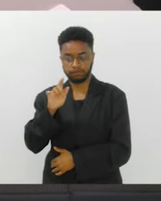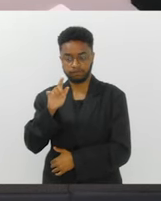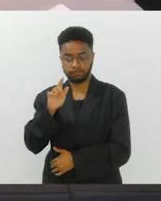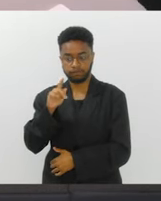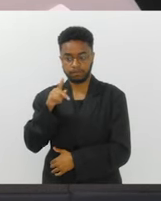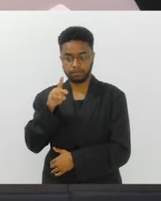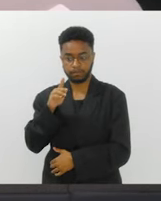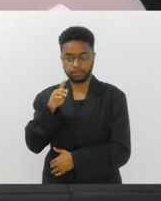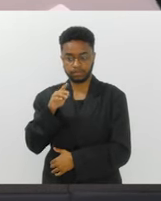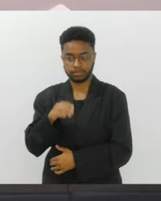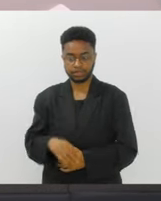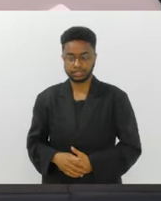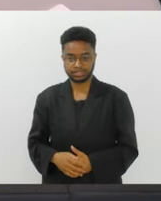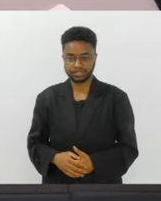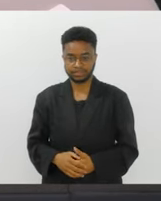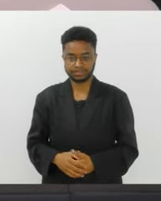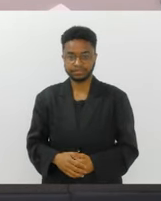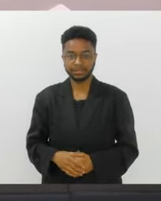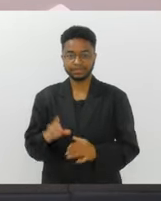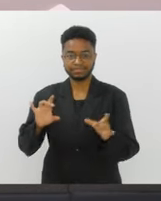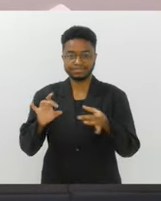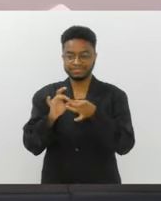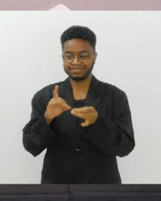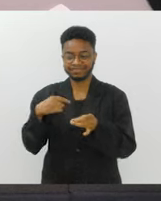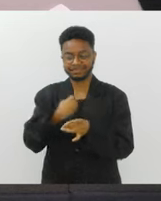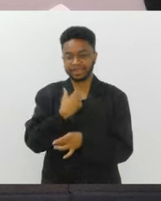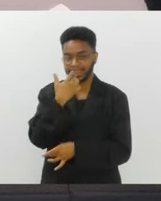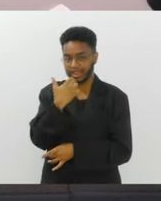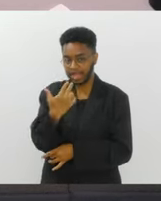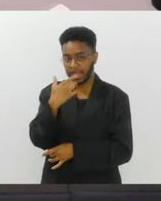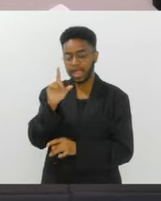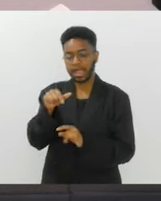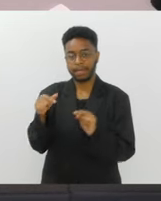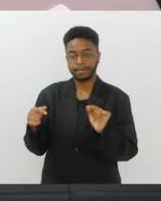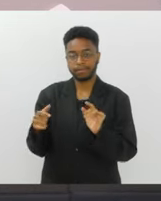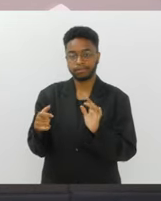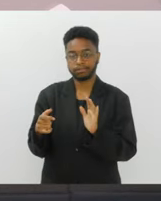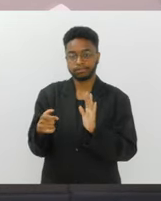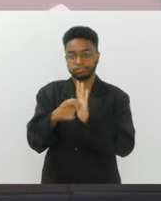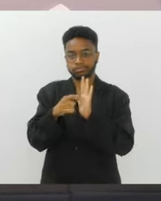língua. São os populares anglicismo.